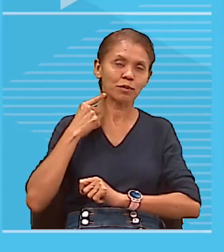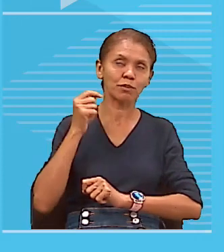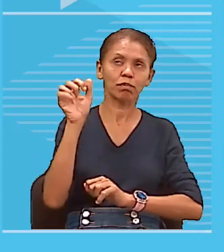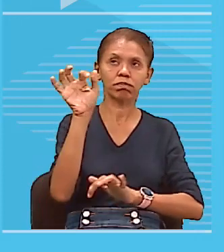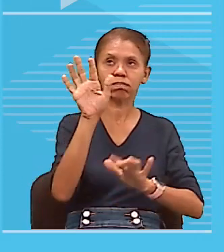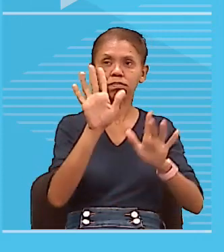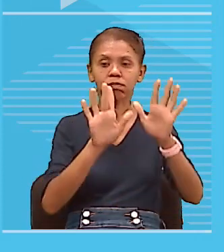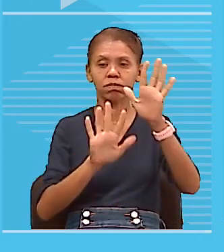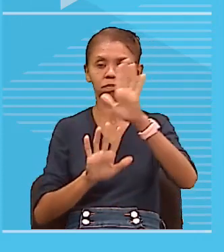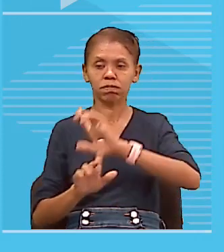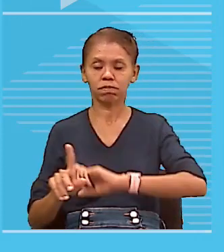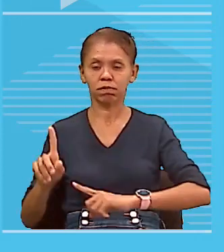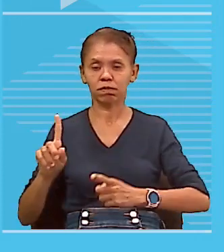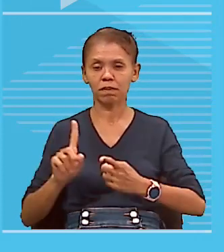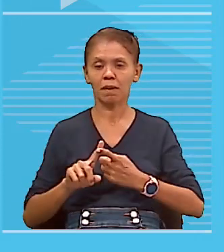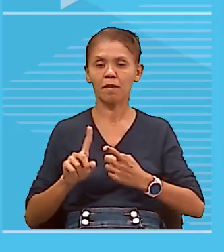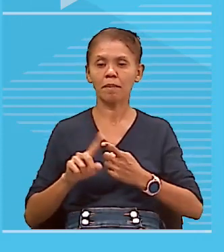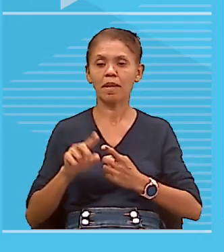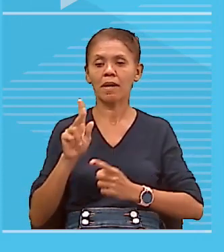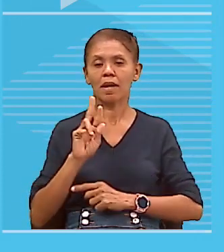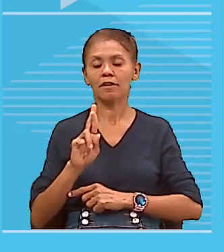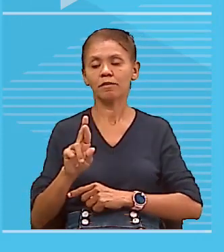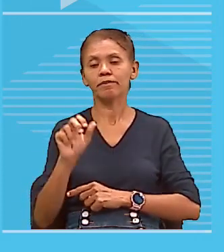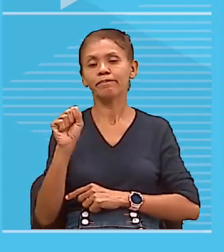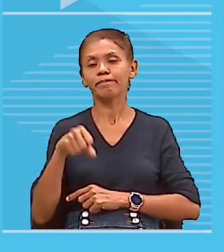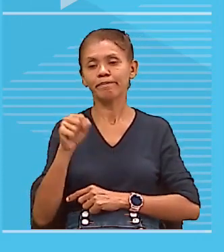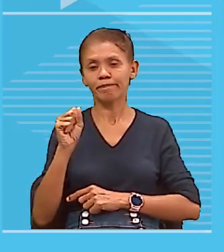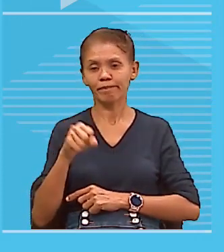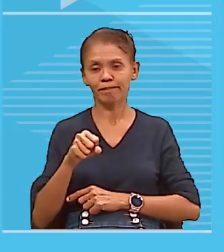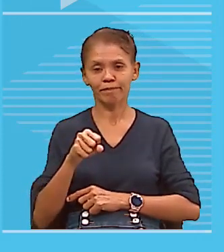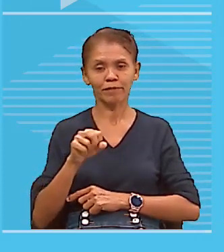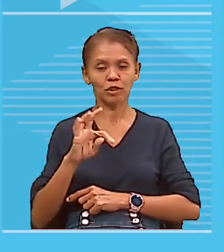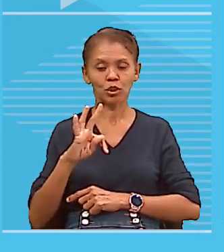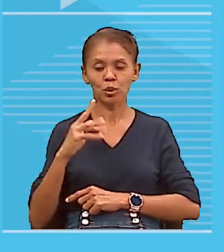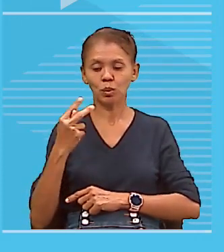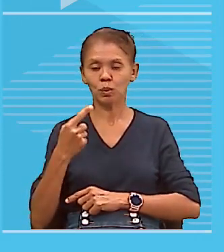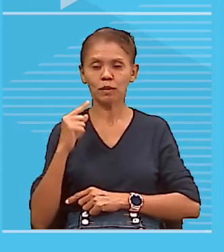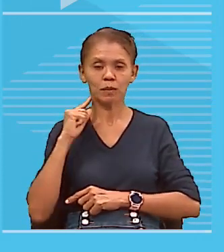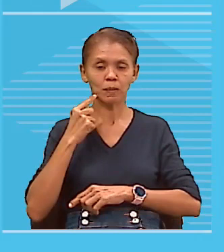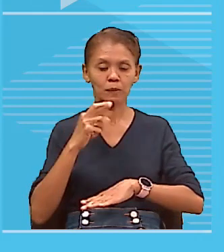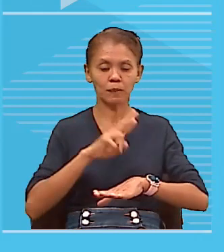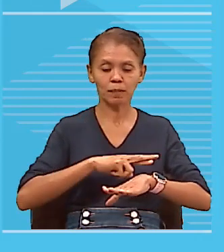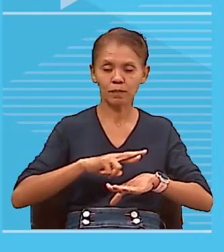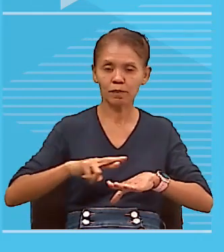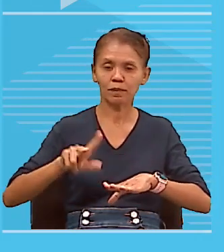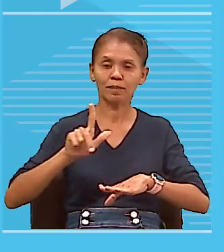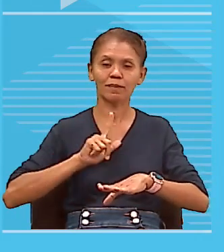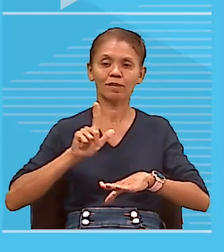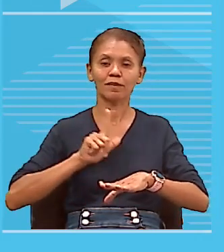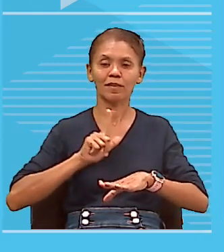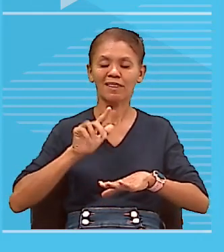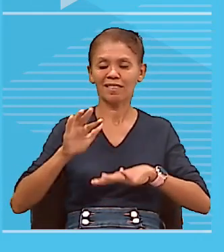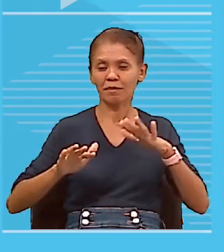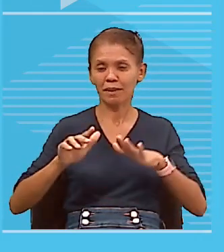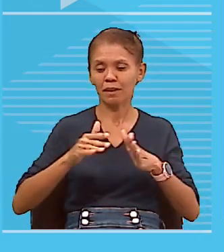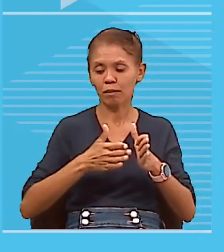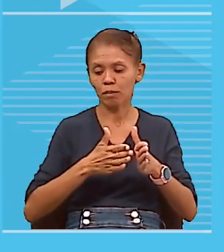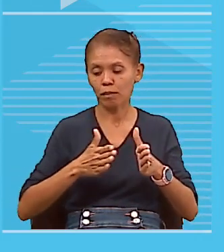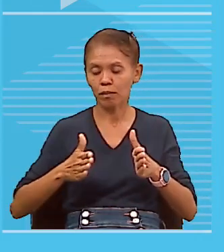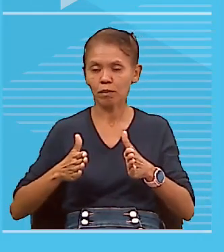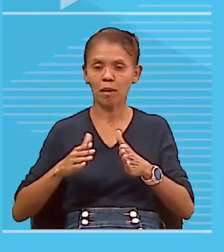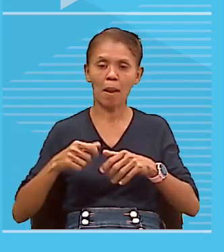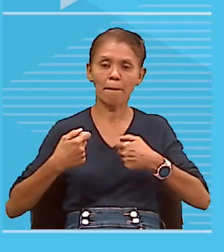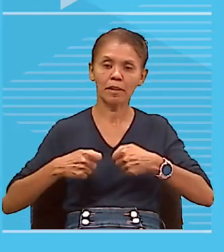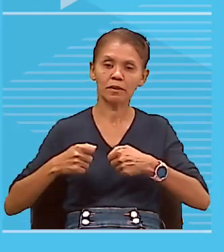a atmosfera daquela região, ela também vai conter radiação. Então, por um determinado período de tempo, é preciso